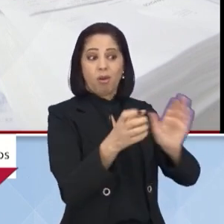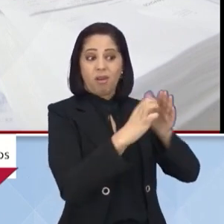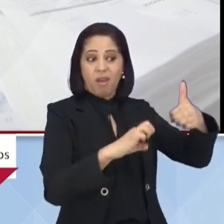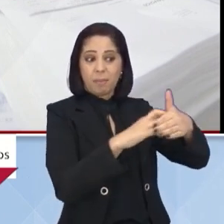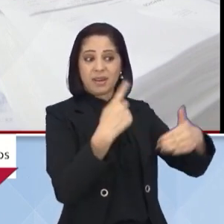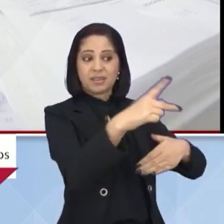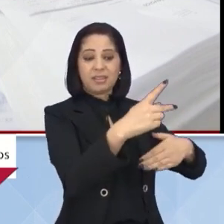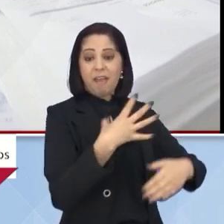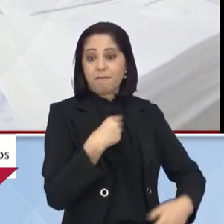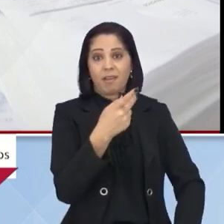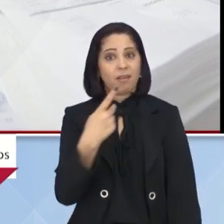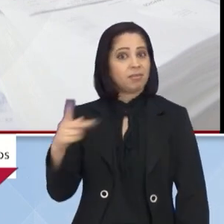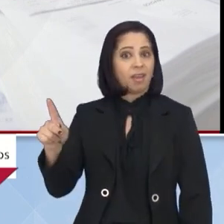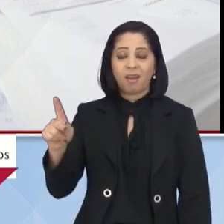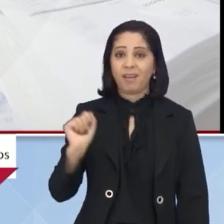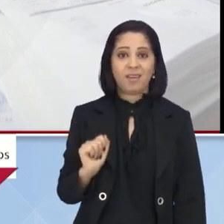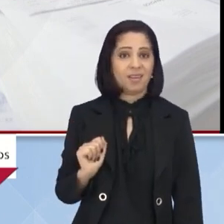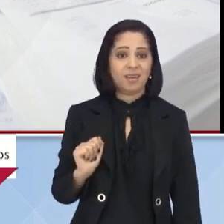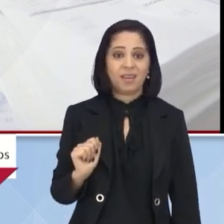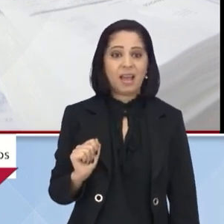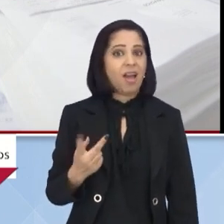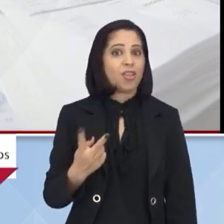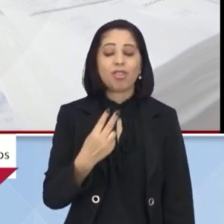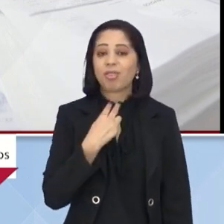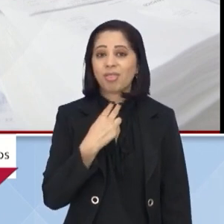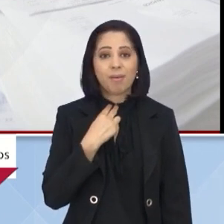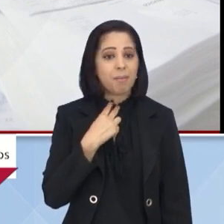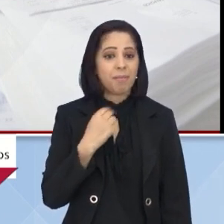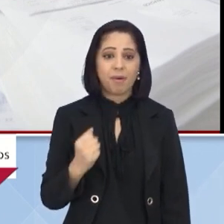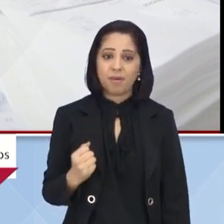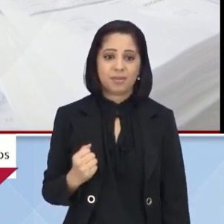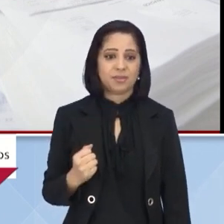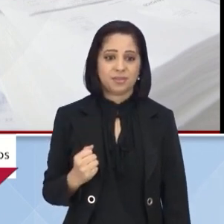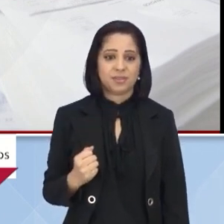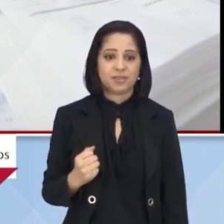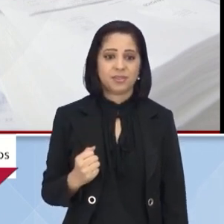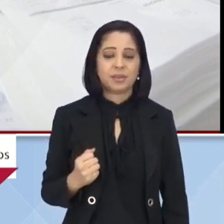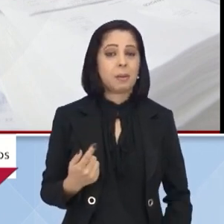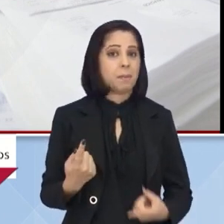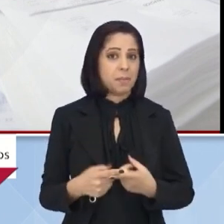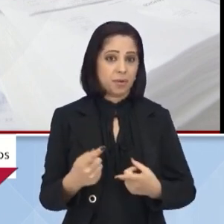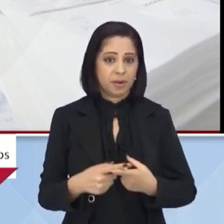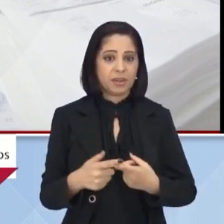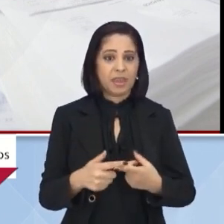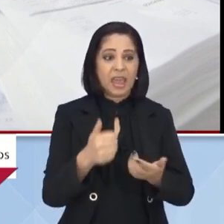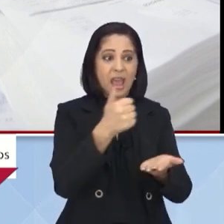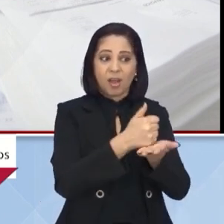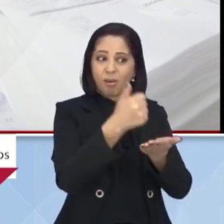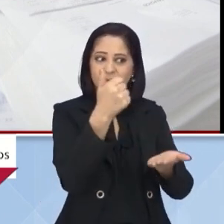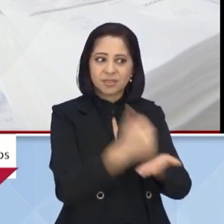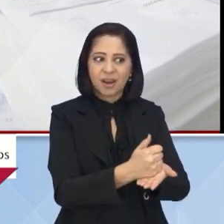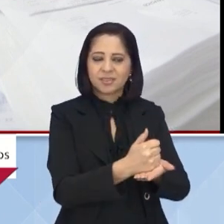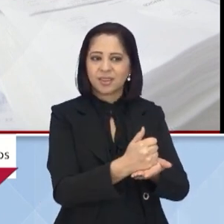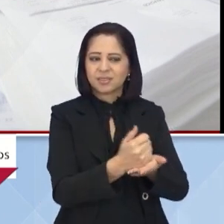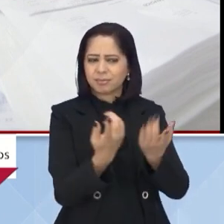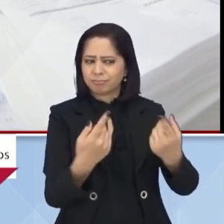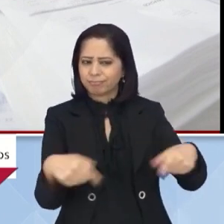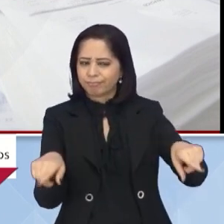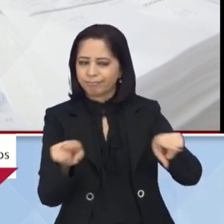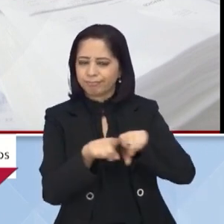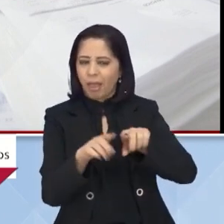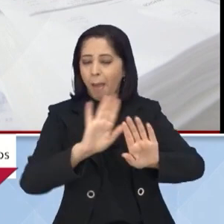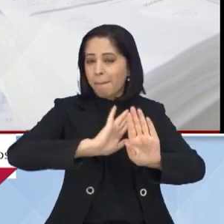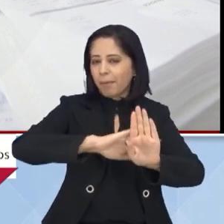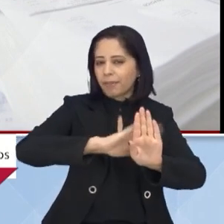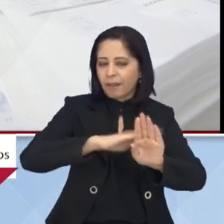ofender o princípio da moralidade ofende Provavelmente o princípio da economicidade né porque uma contratação dessa não não acontece